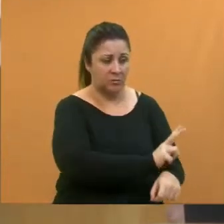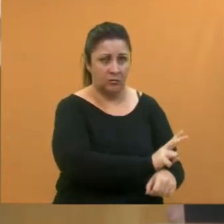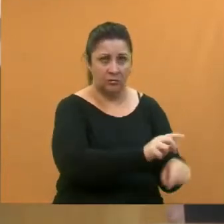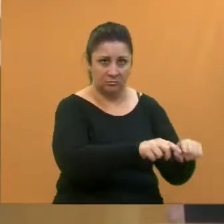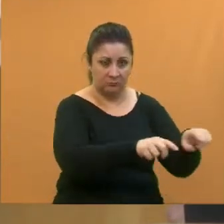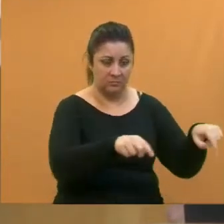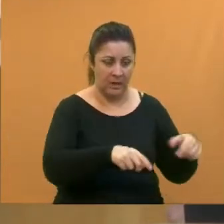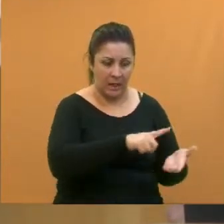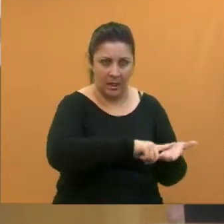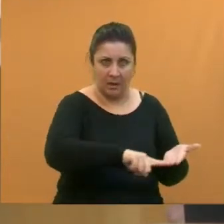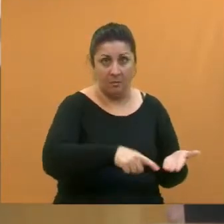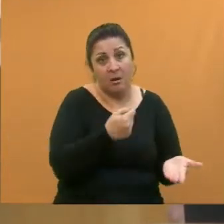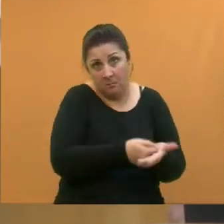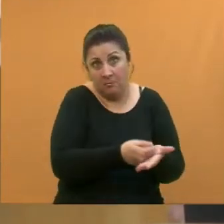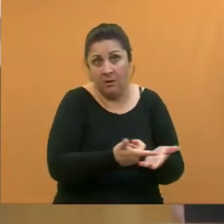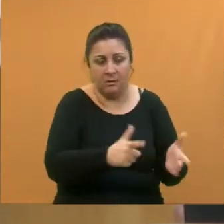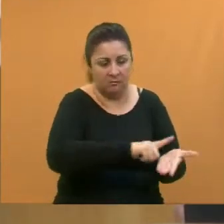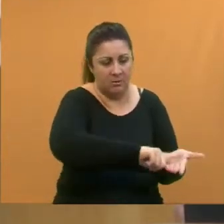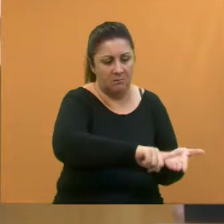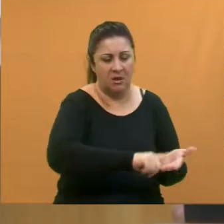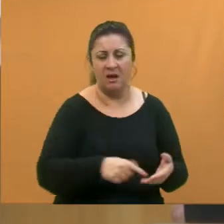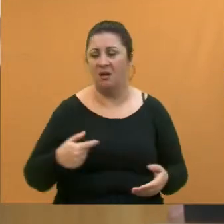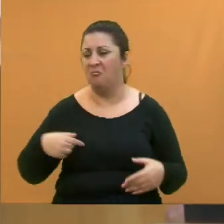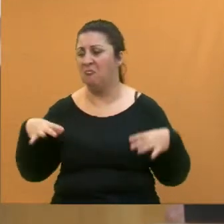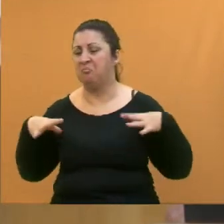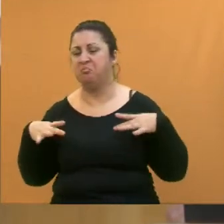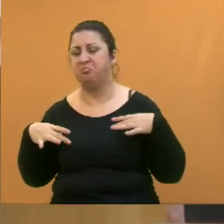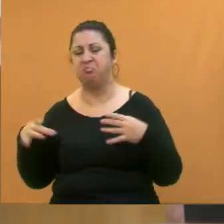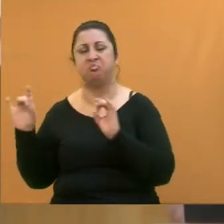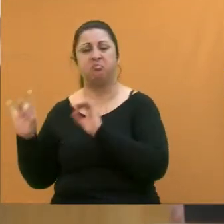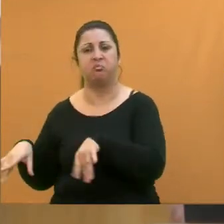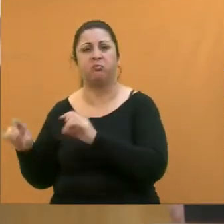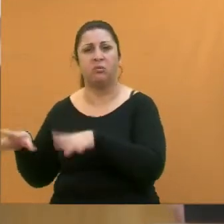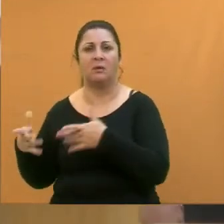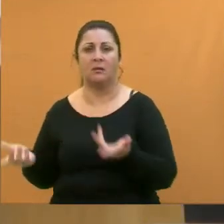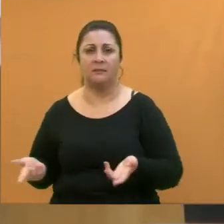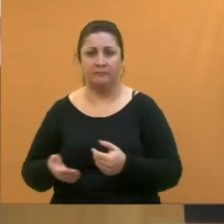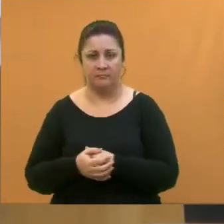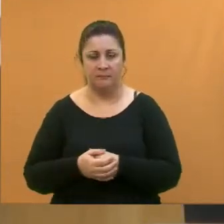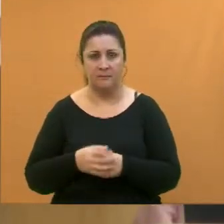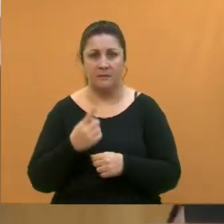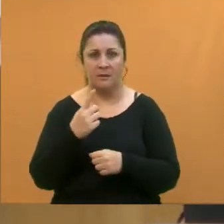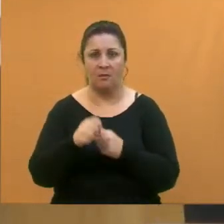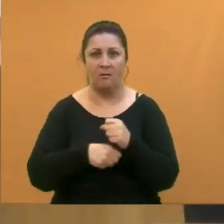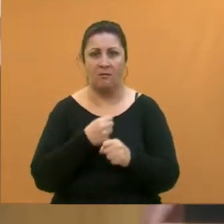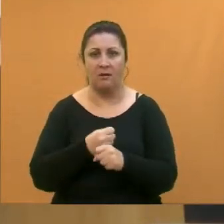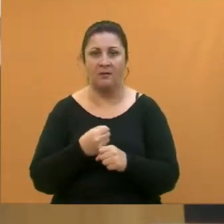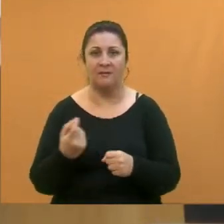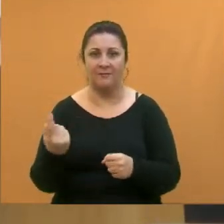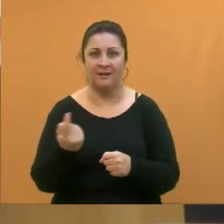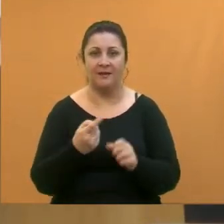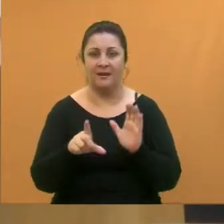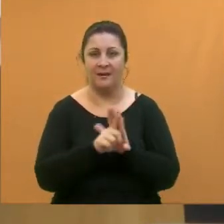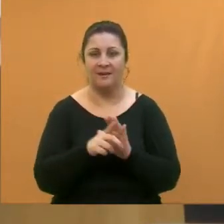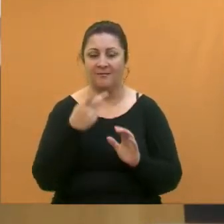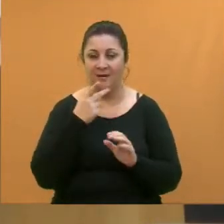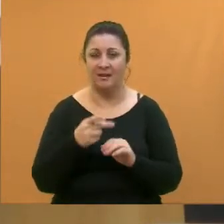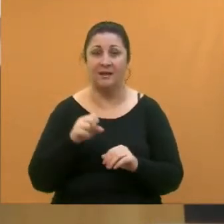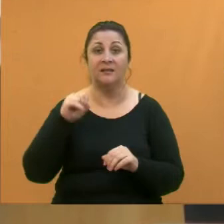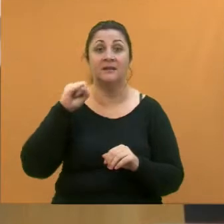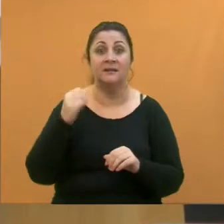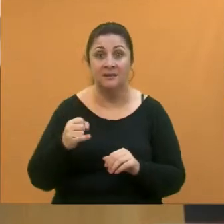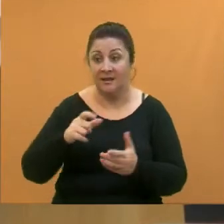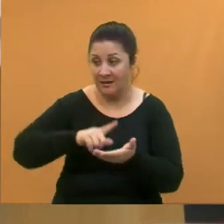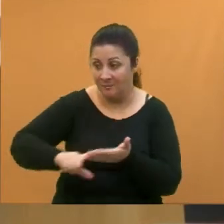limpo, e para isso você gasta, e eu, na boa, deixa o terreno sujo aí. Depois de um ano, vem uma lei e fala assim, não, se você for lá